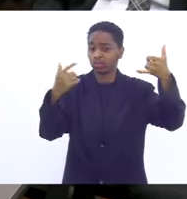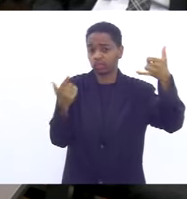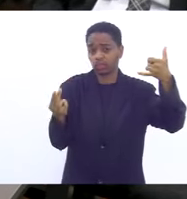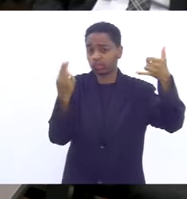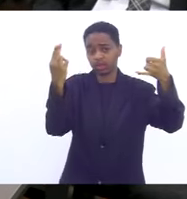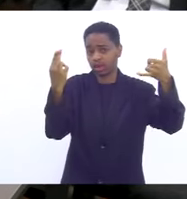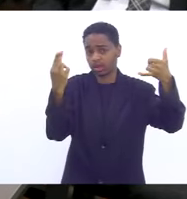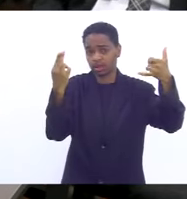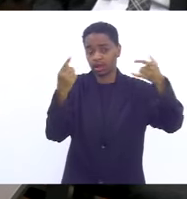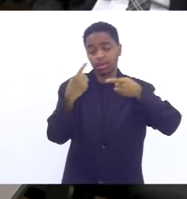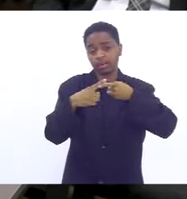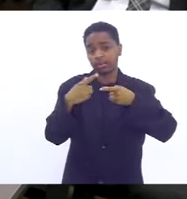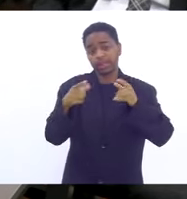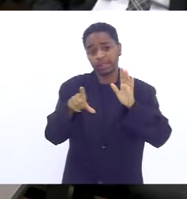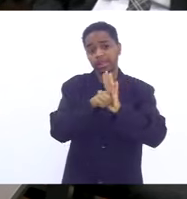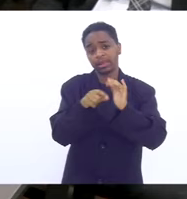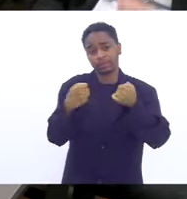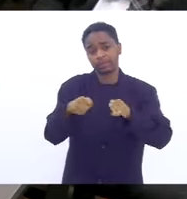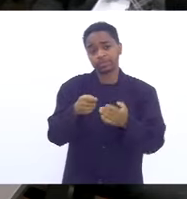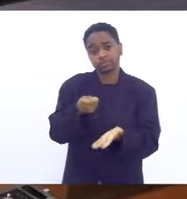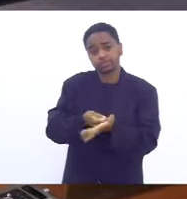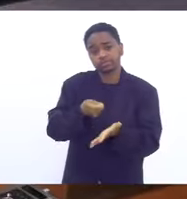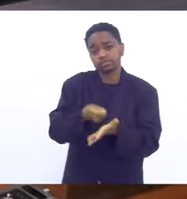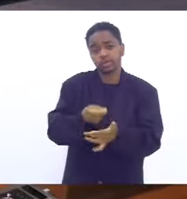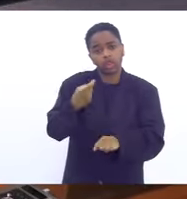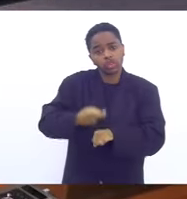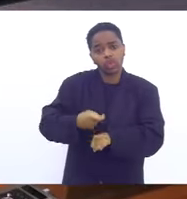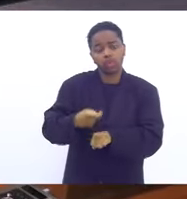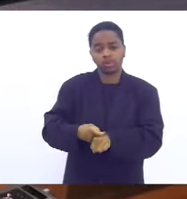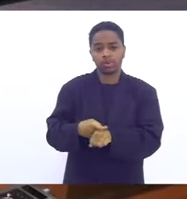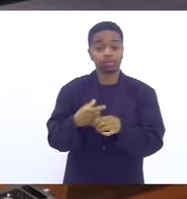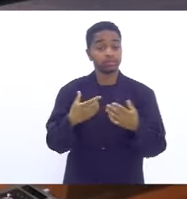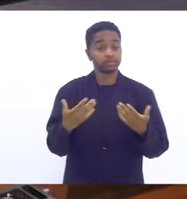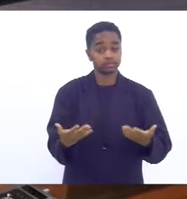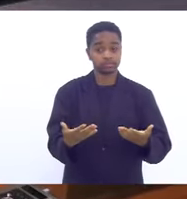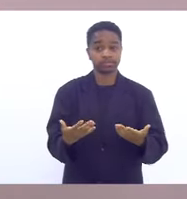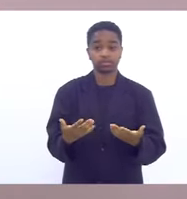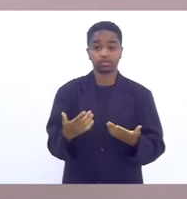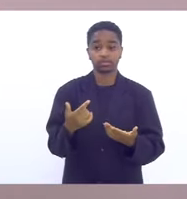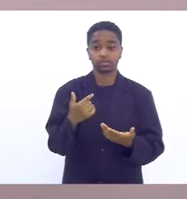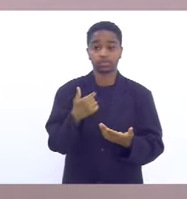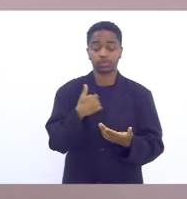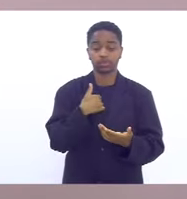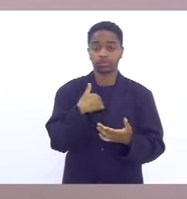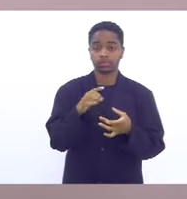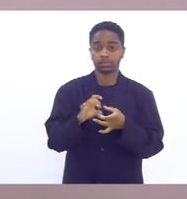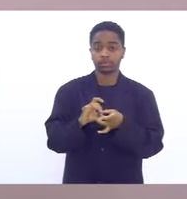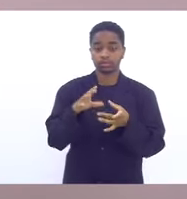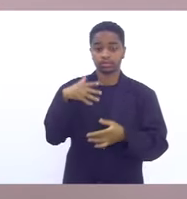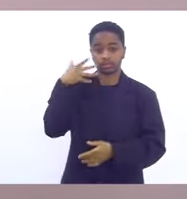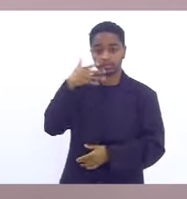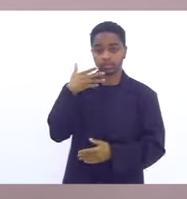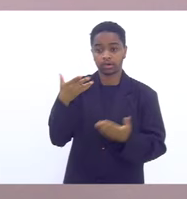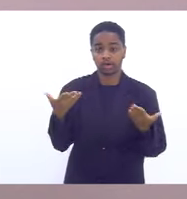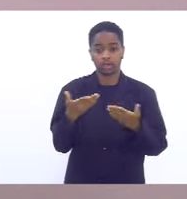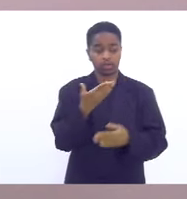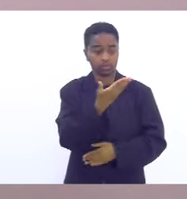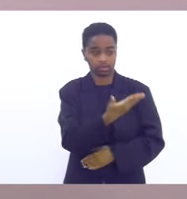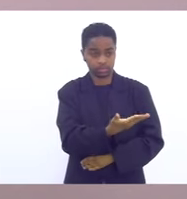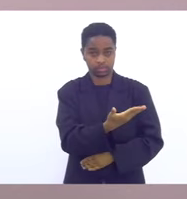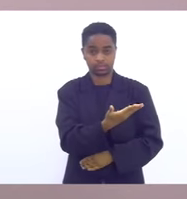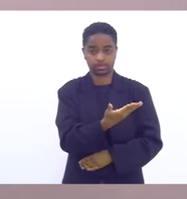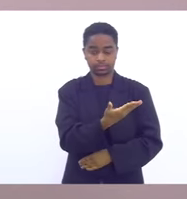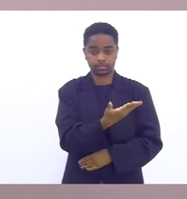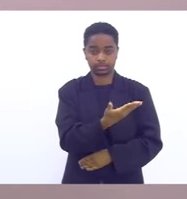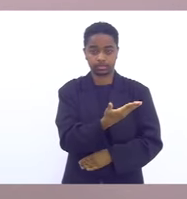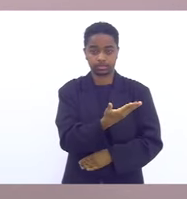A legislação tem que ser mais rigorosa. E aí eu passo e dou a palavra ao meu xerife da